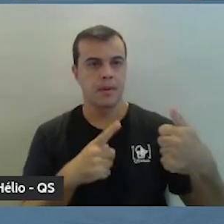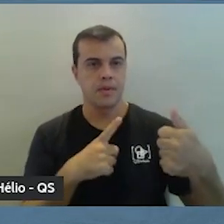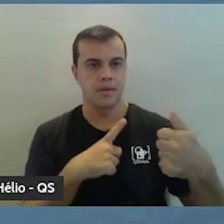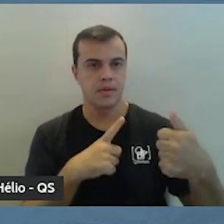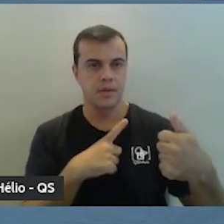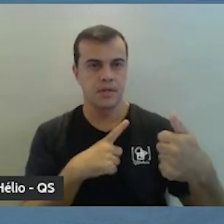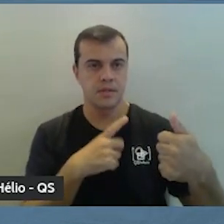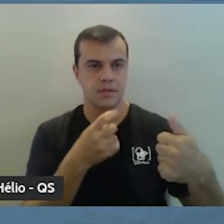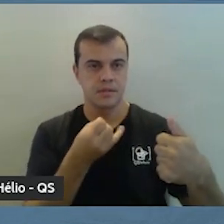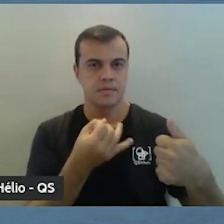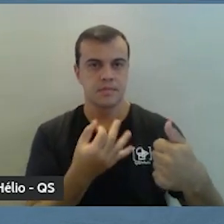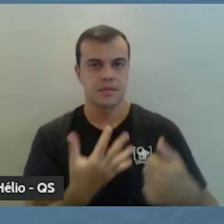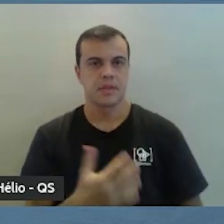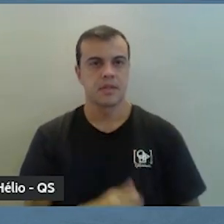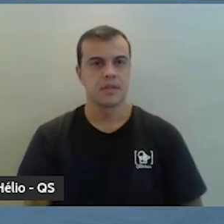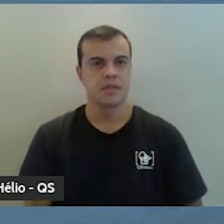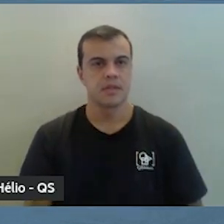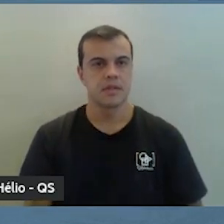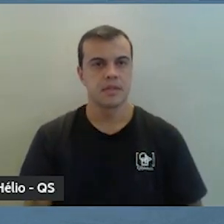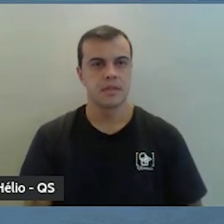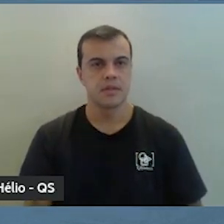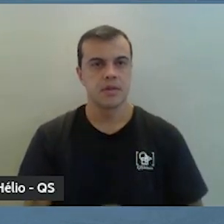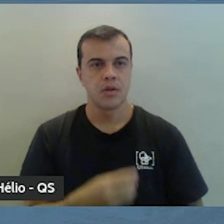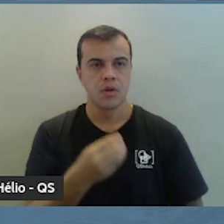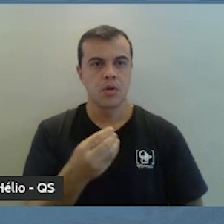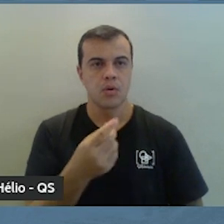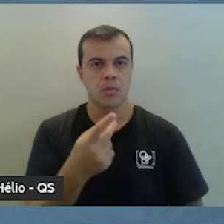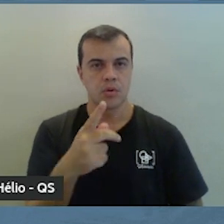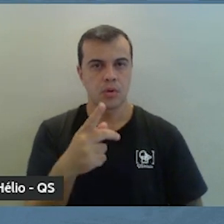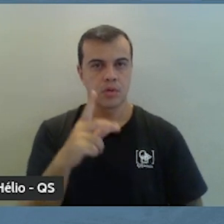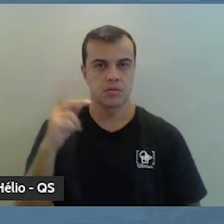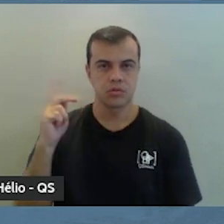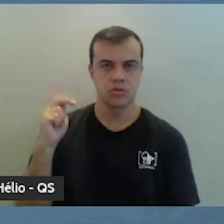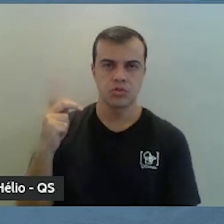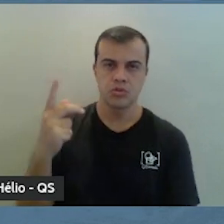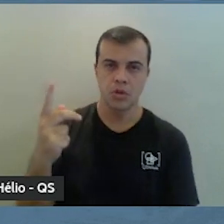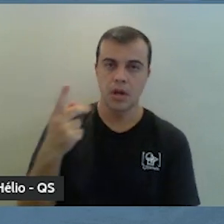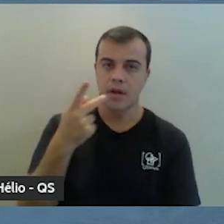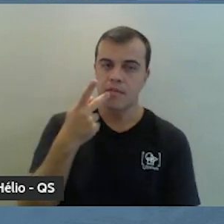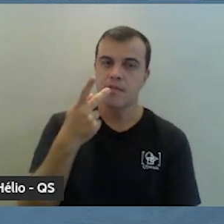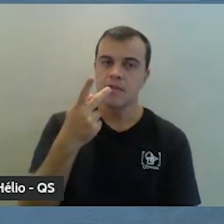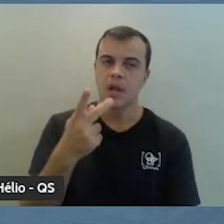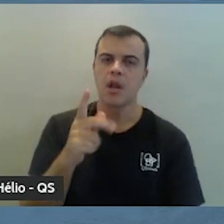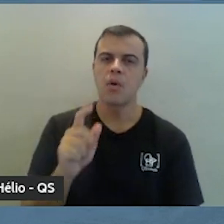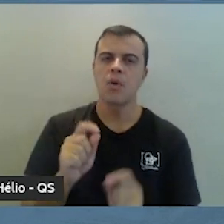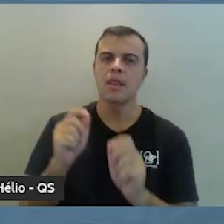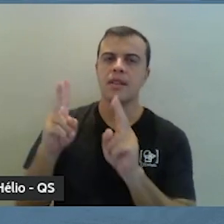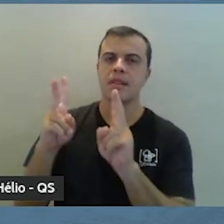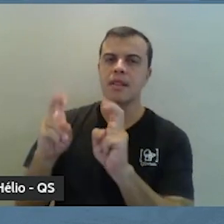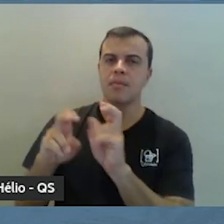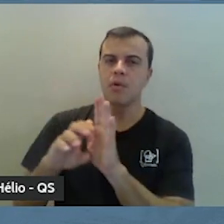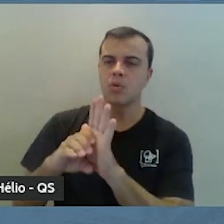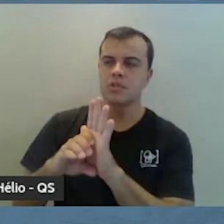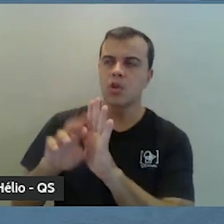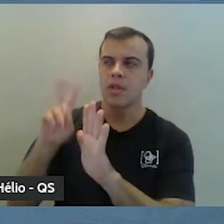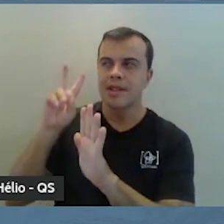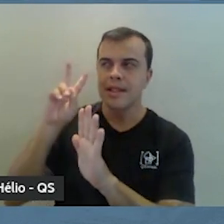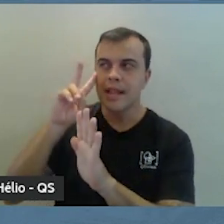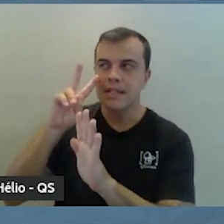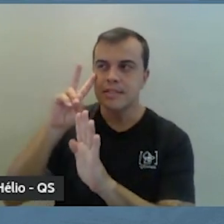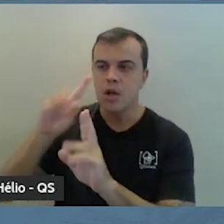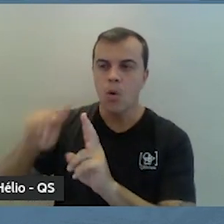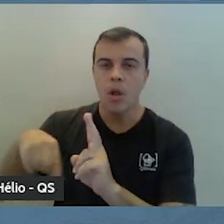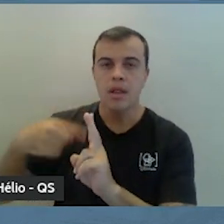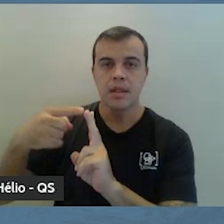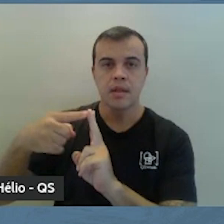uma passadinha em como que vai ser esse nosso trajeto, né? A gente vai olhar um pouco o que é a definição de tradição, o que é a